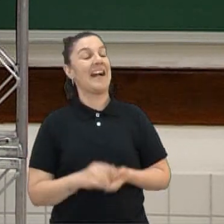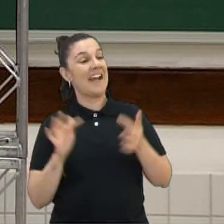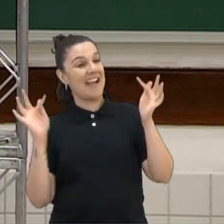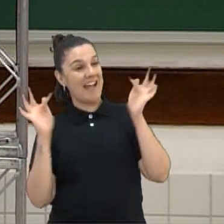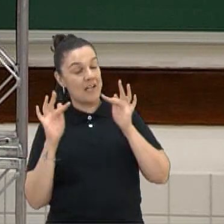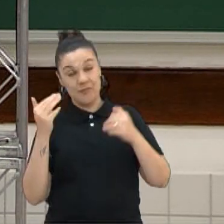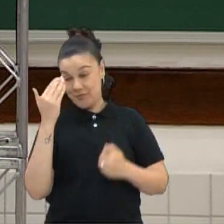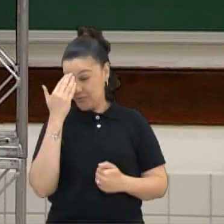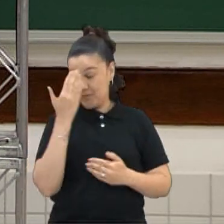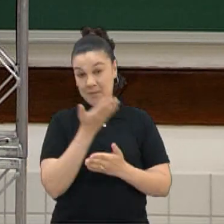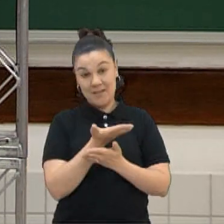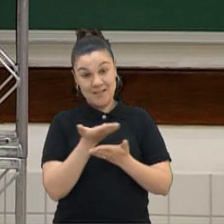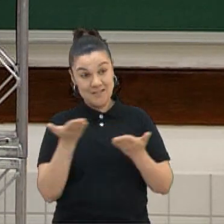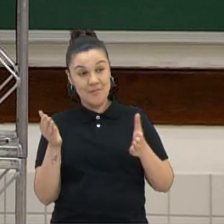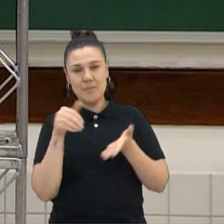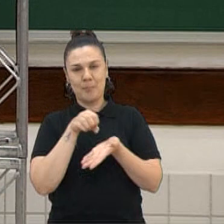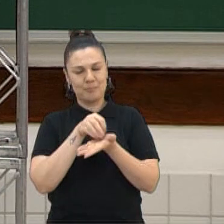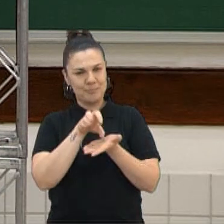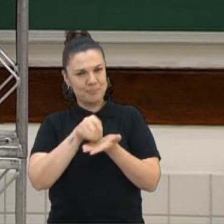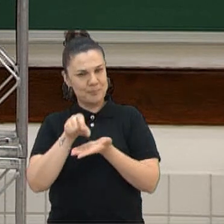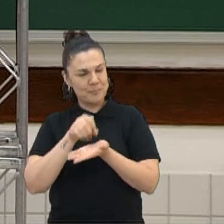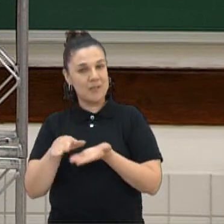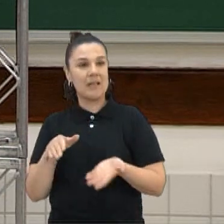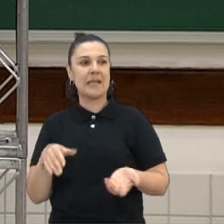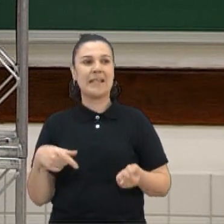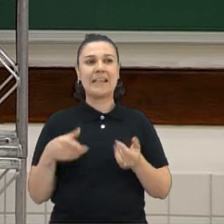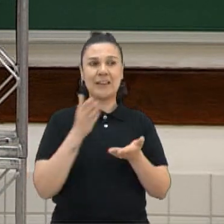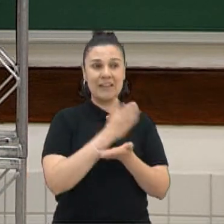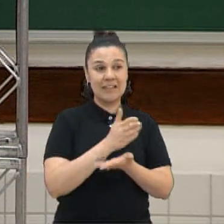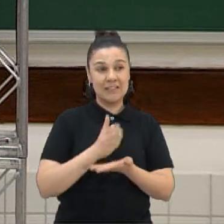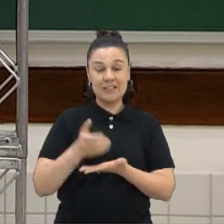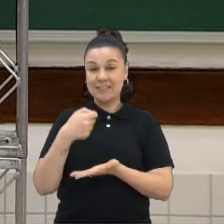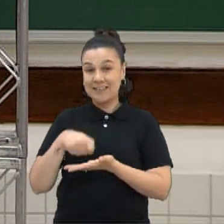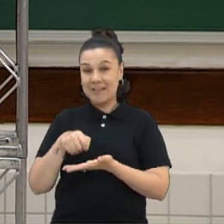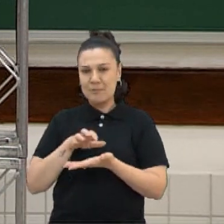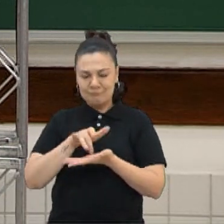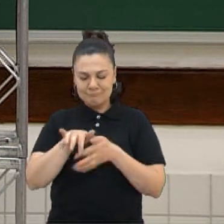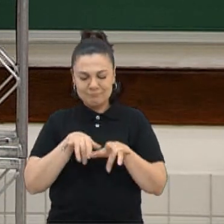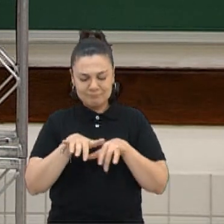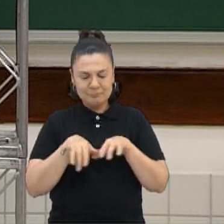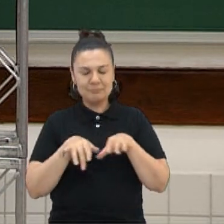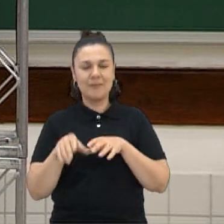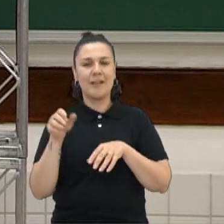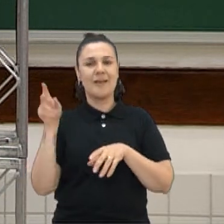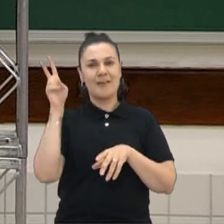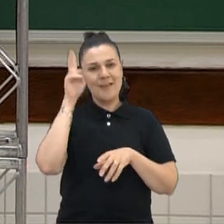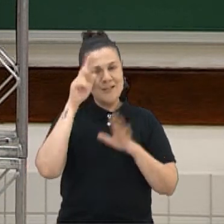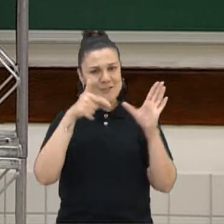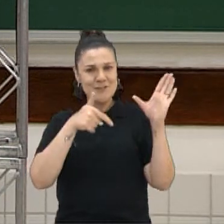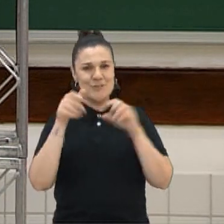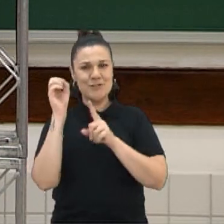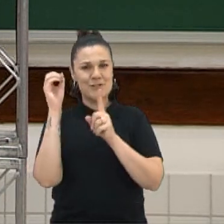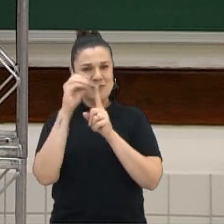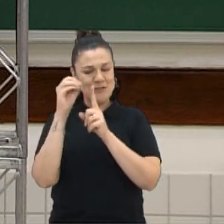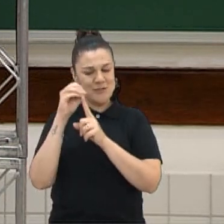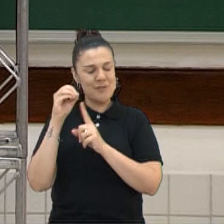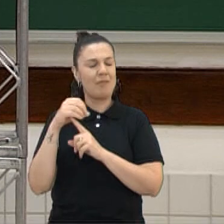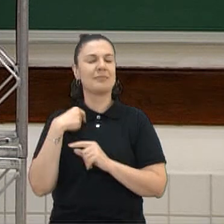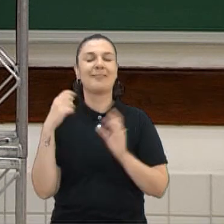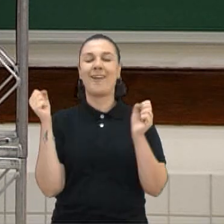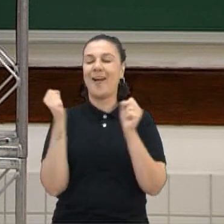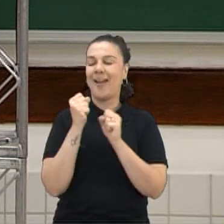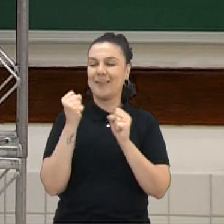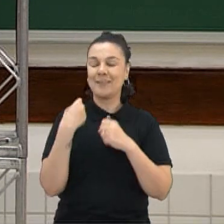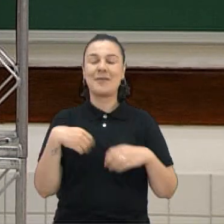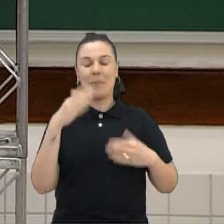alegria! Muito obrigado, inclusive, pelas mensagens que vocês me mandam. Cada dia vocês mandam lá mais stories de vocês estudando. Acho isso fantástico.